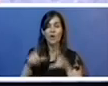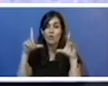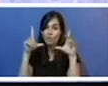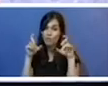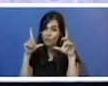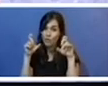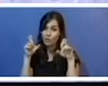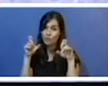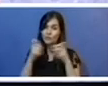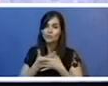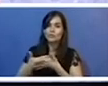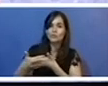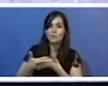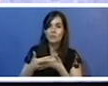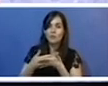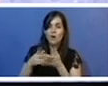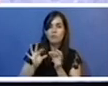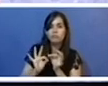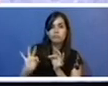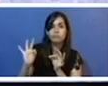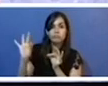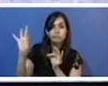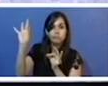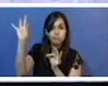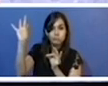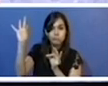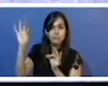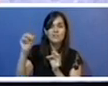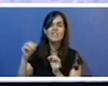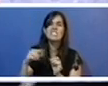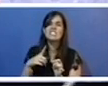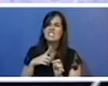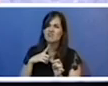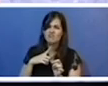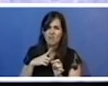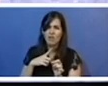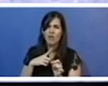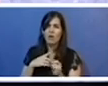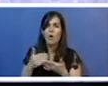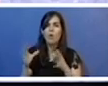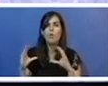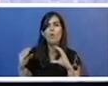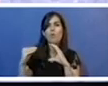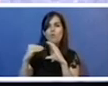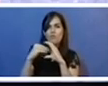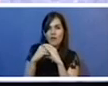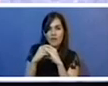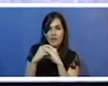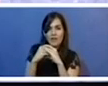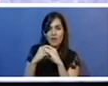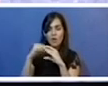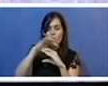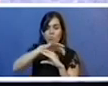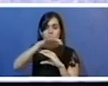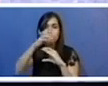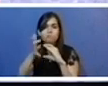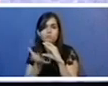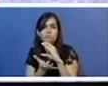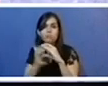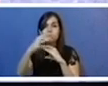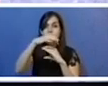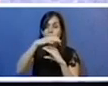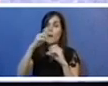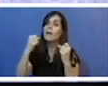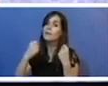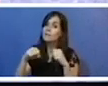de um embrião e o cordão umbilical. Se o feto ele fica recluso, fechado dentro de um útero, ele